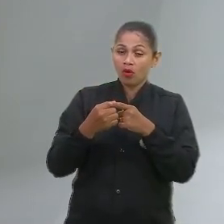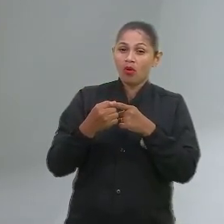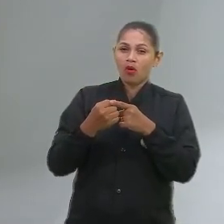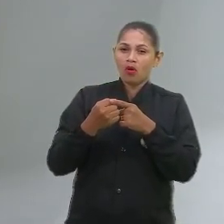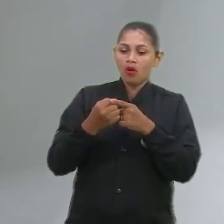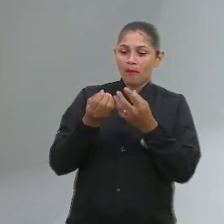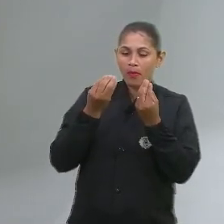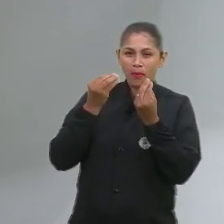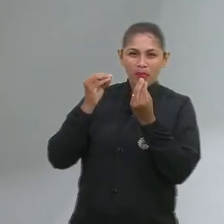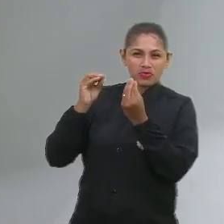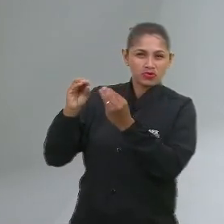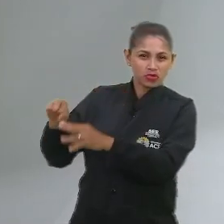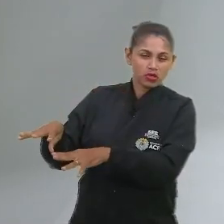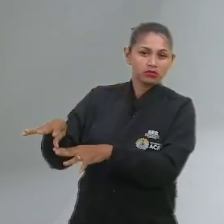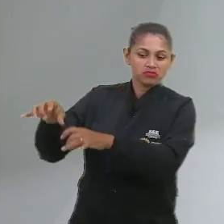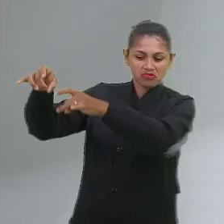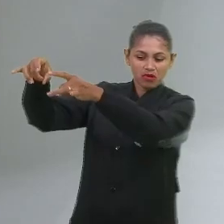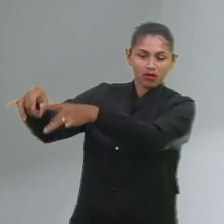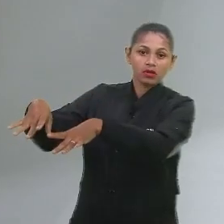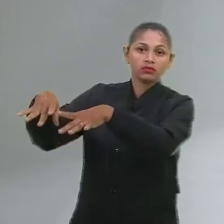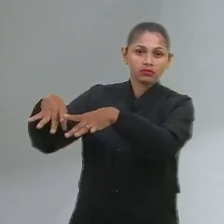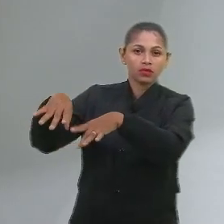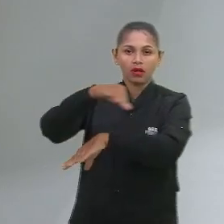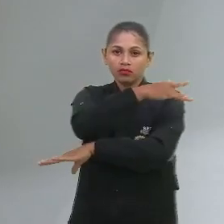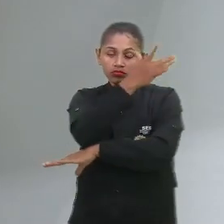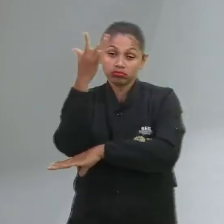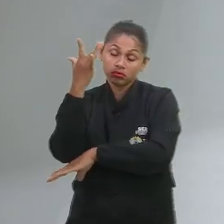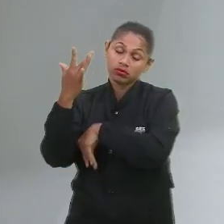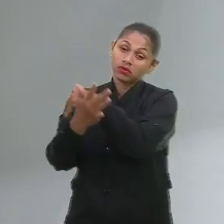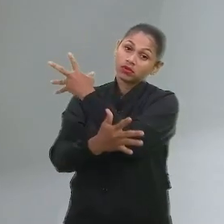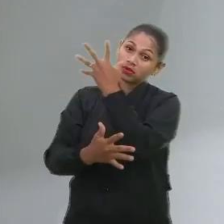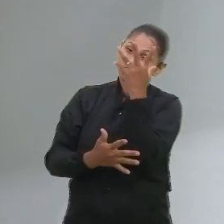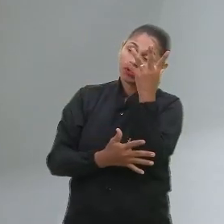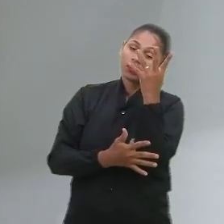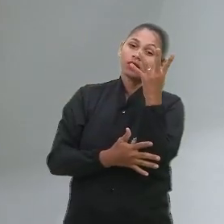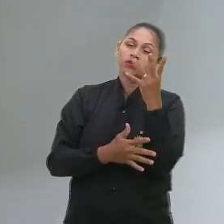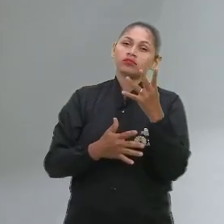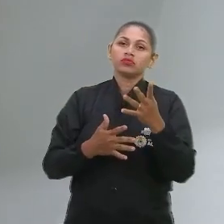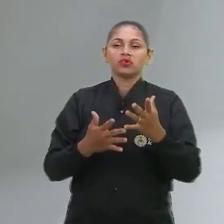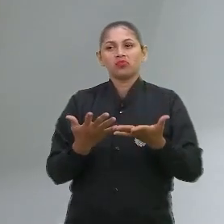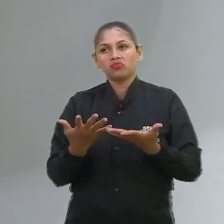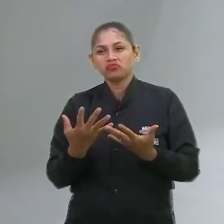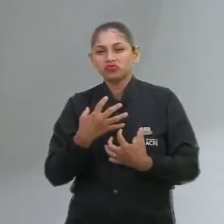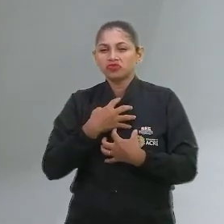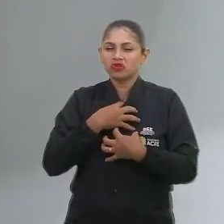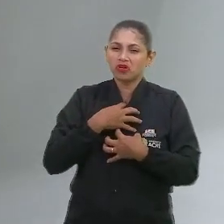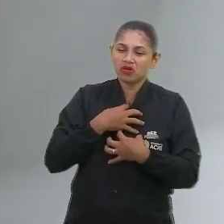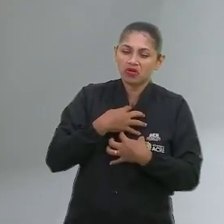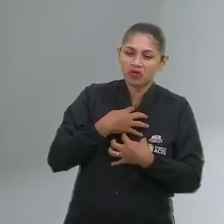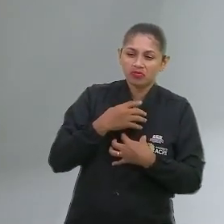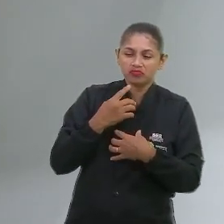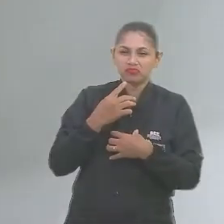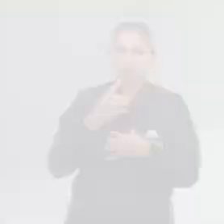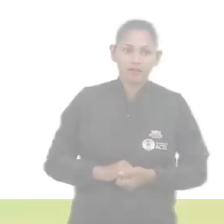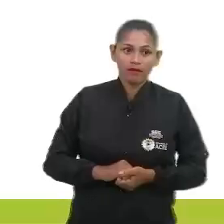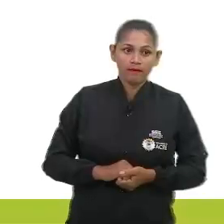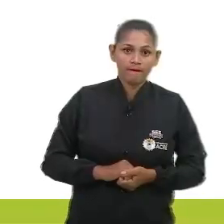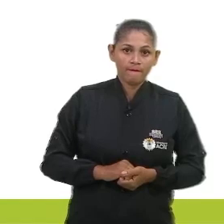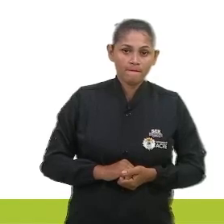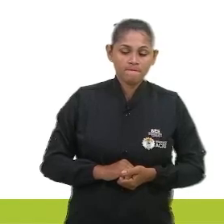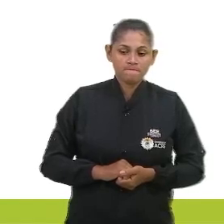são assim tão adequadas para a nossa nova realidade, né, para uma realidade de